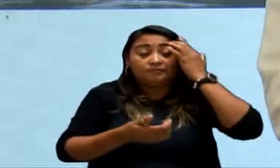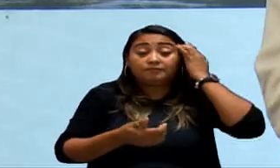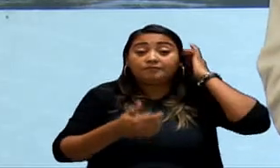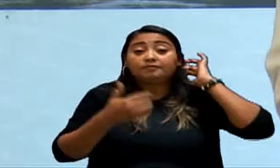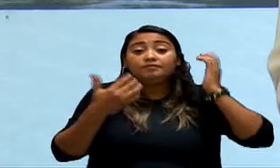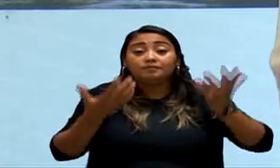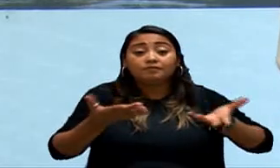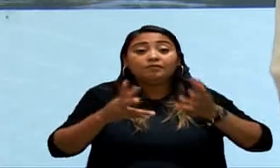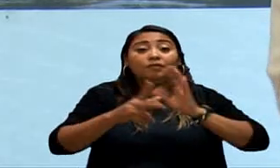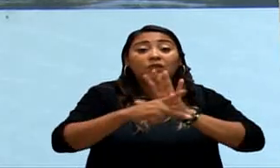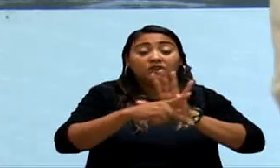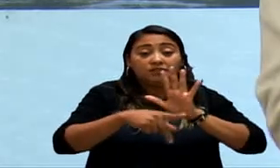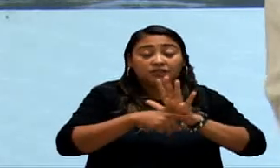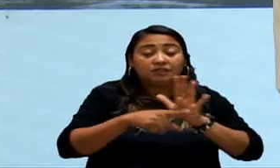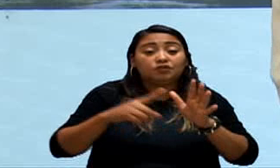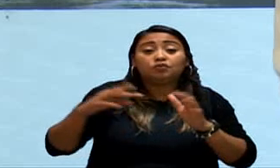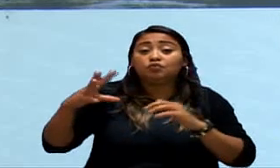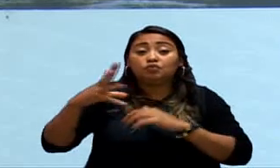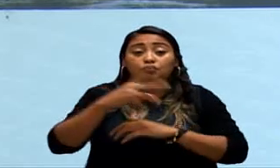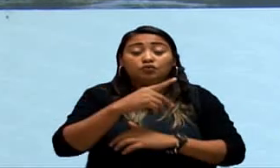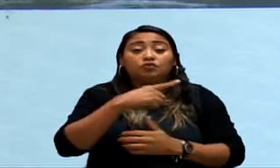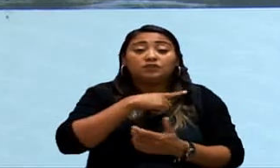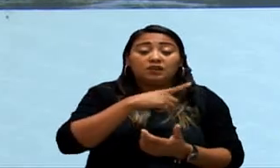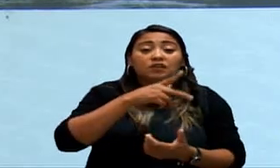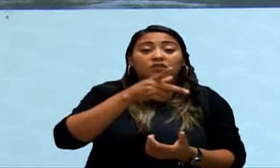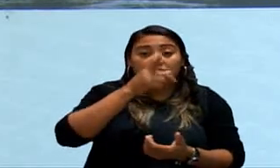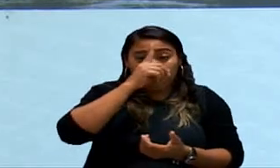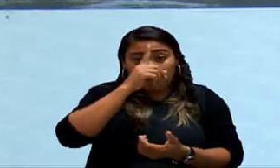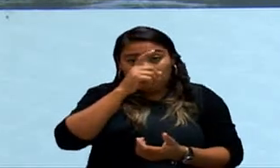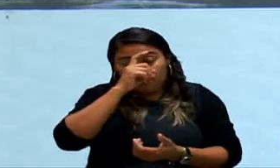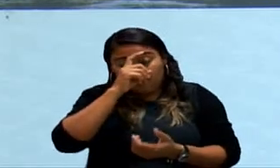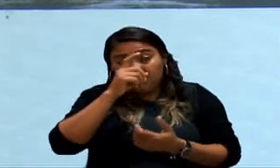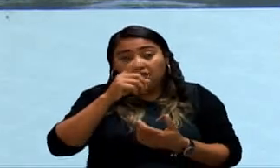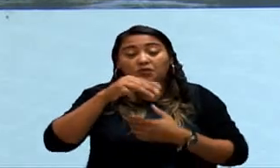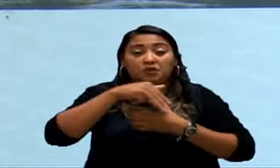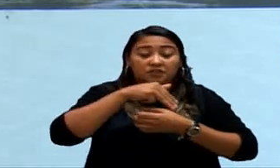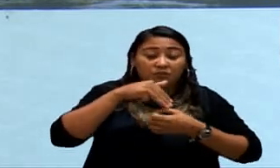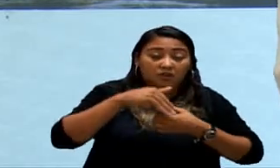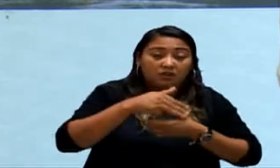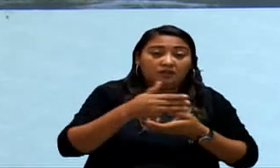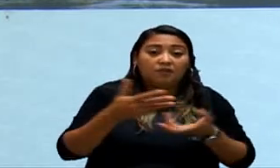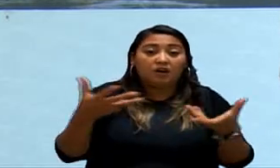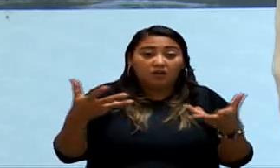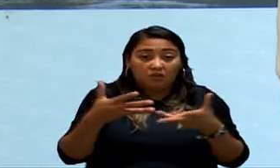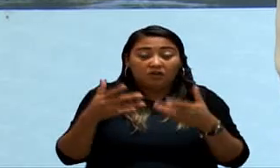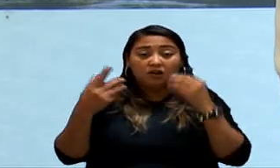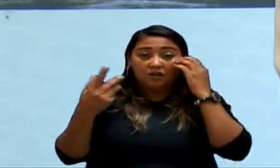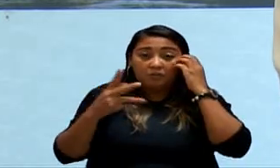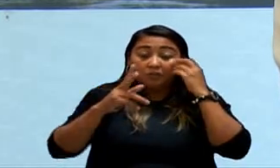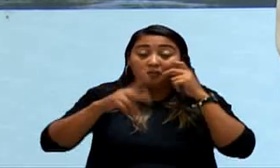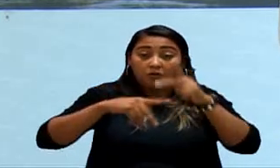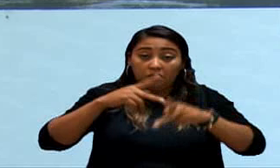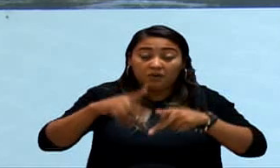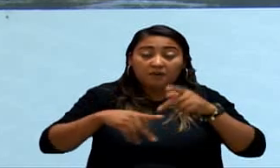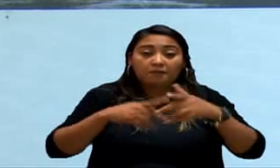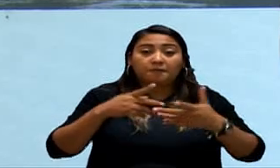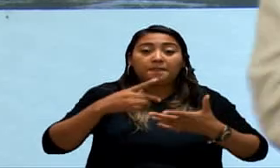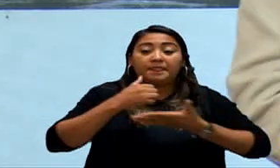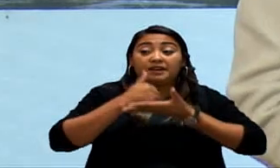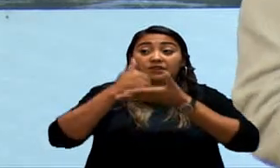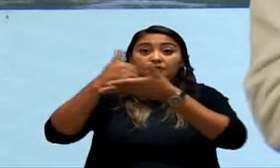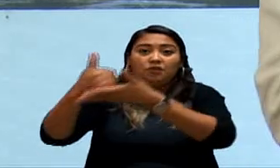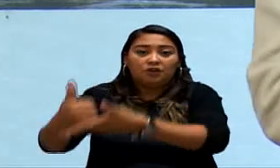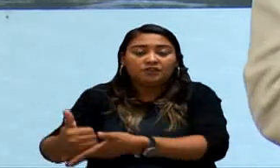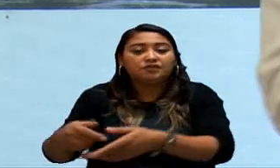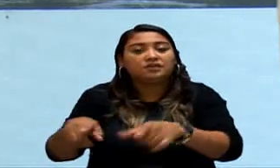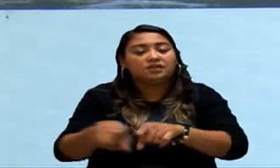ele vem ao encontro de tudo isso, do hospital municipal, agora no caso público, transporte,